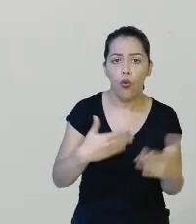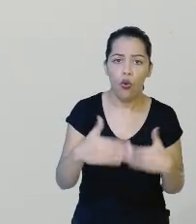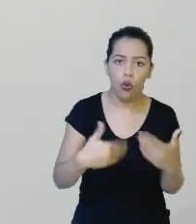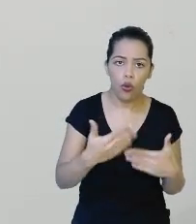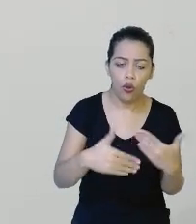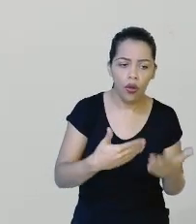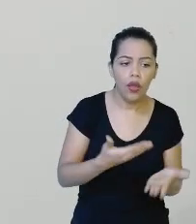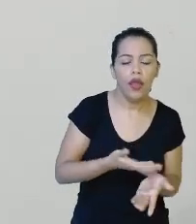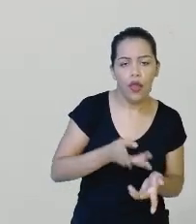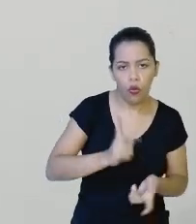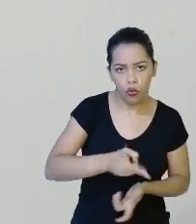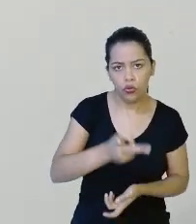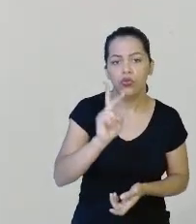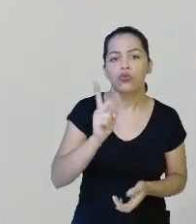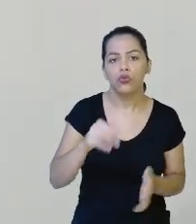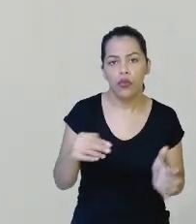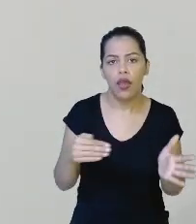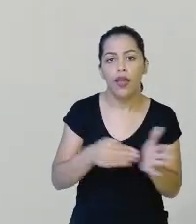quilombos.